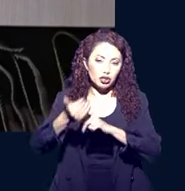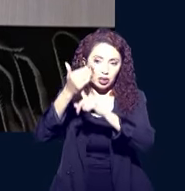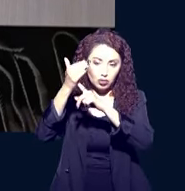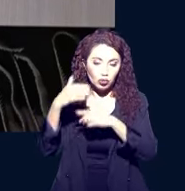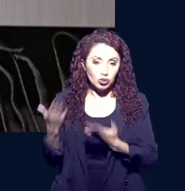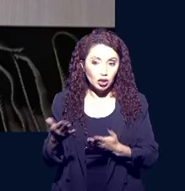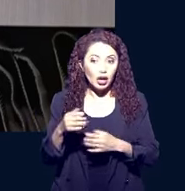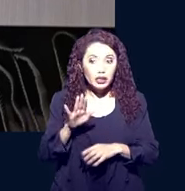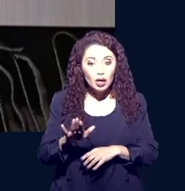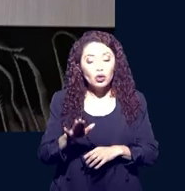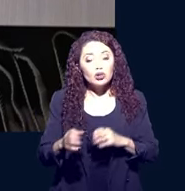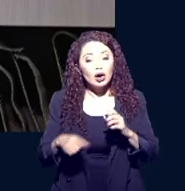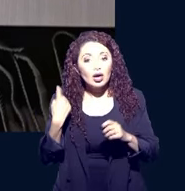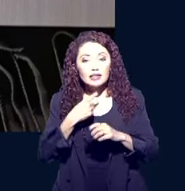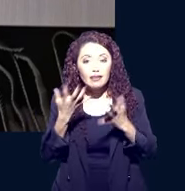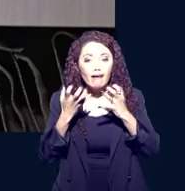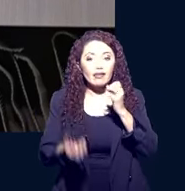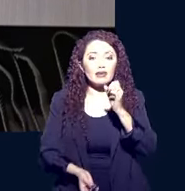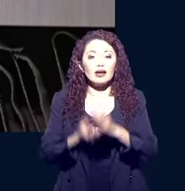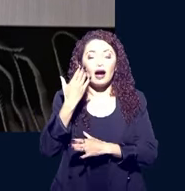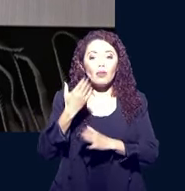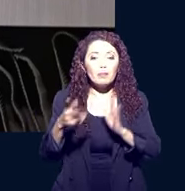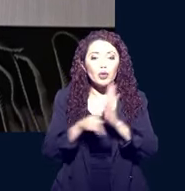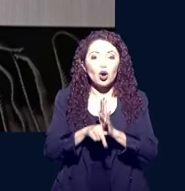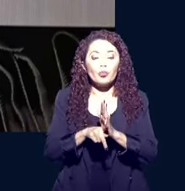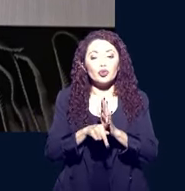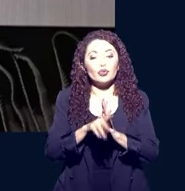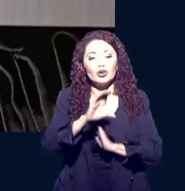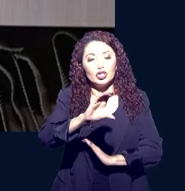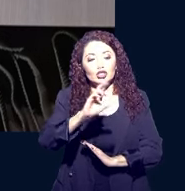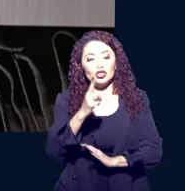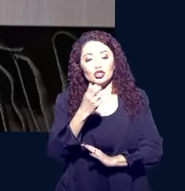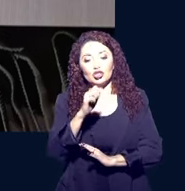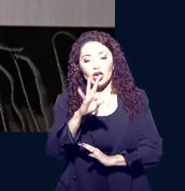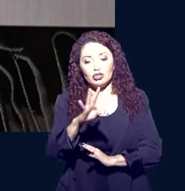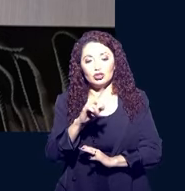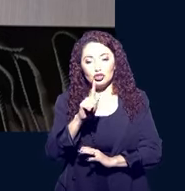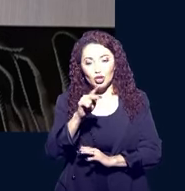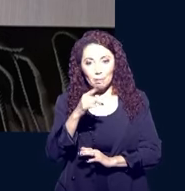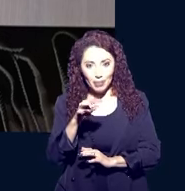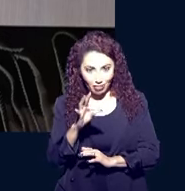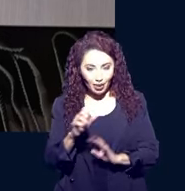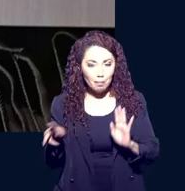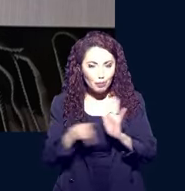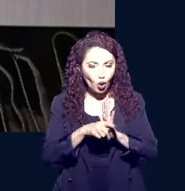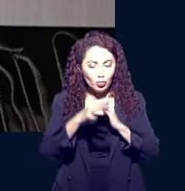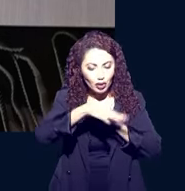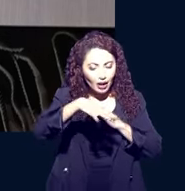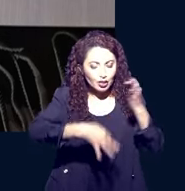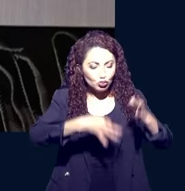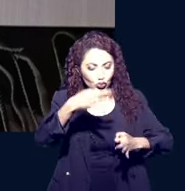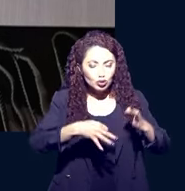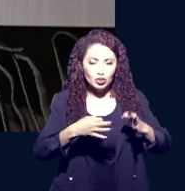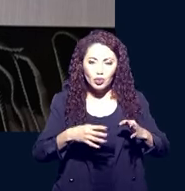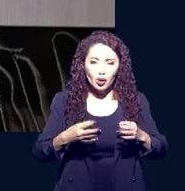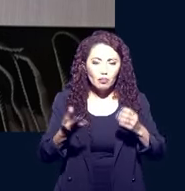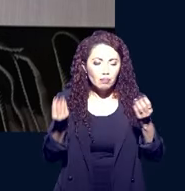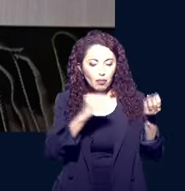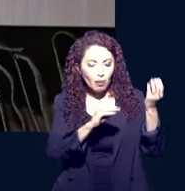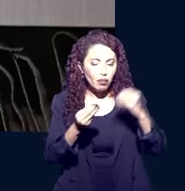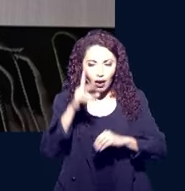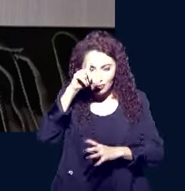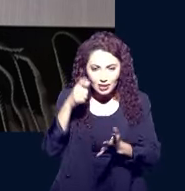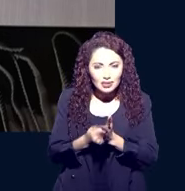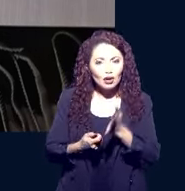específico para o judiciário alimentado com todas as decisões do supremo todas as decisões do